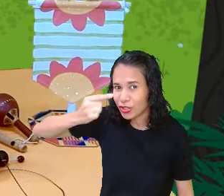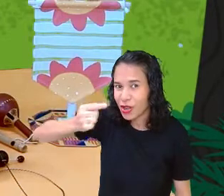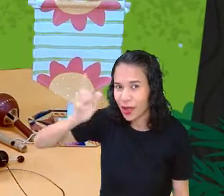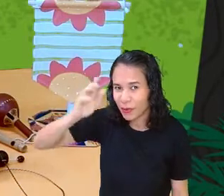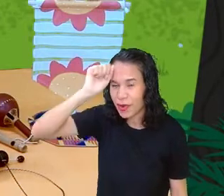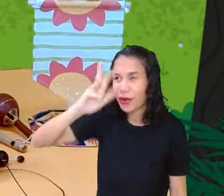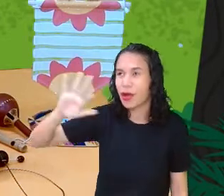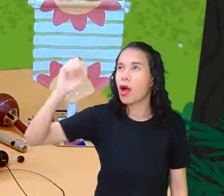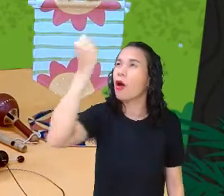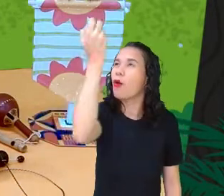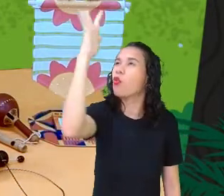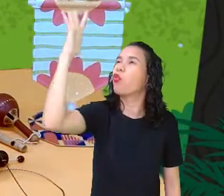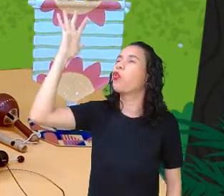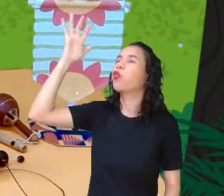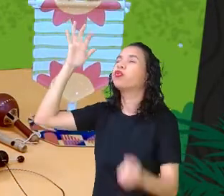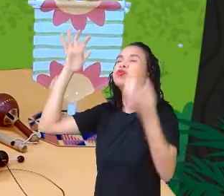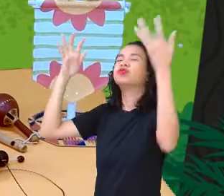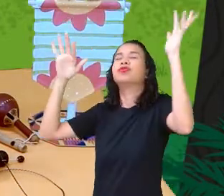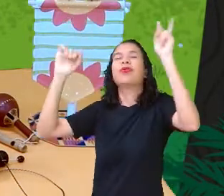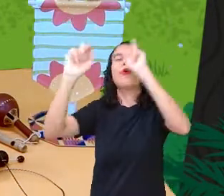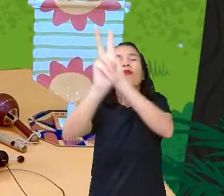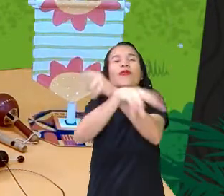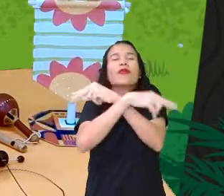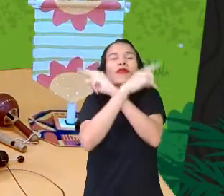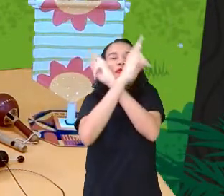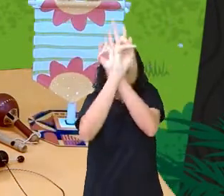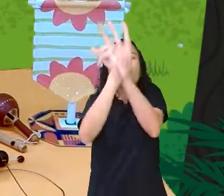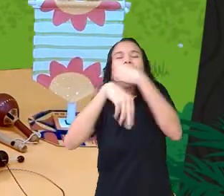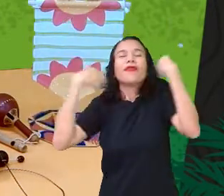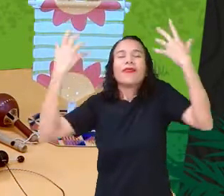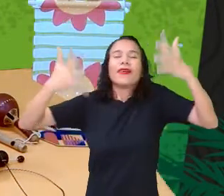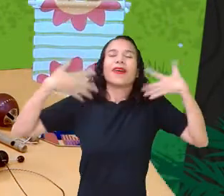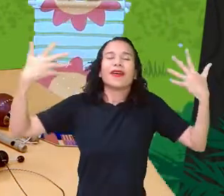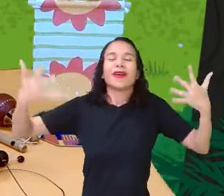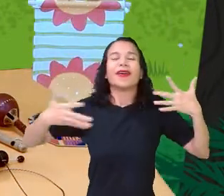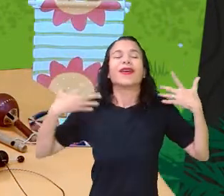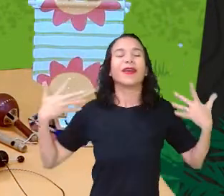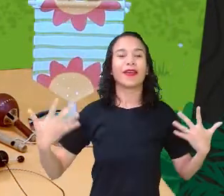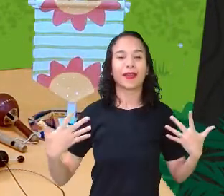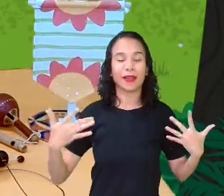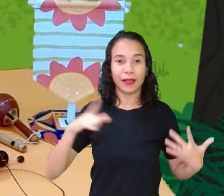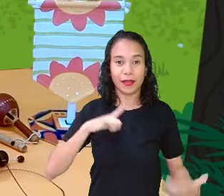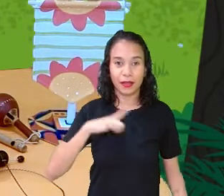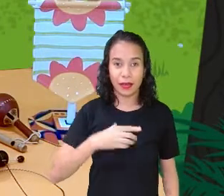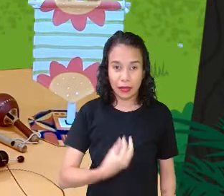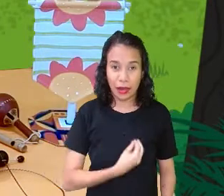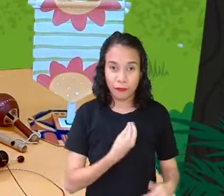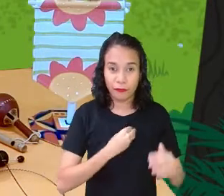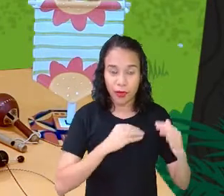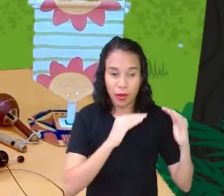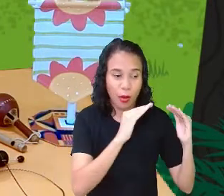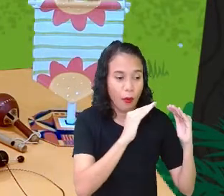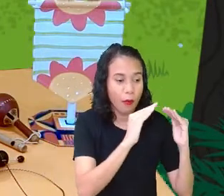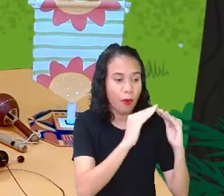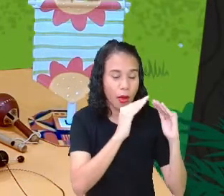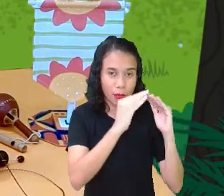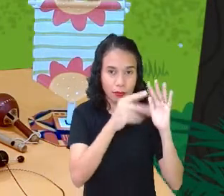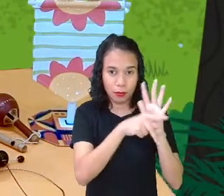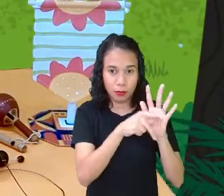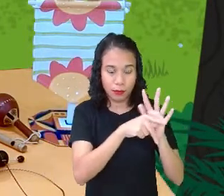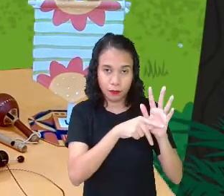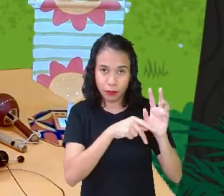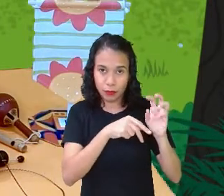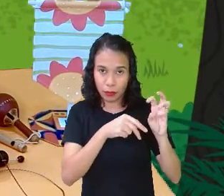várias árvores, o vento, os pássaros, nessa floresta existe uma aldeia indígena.